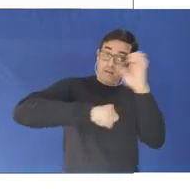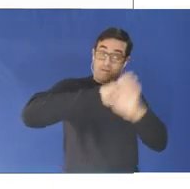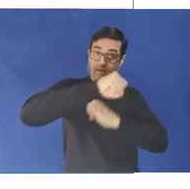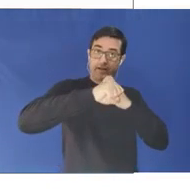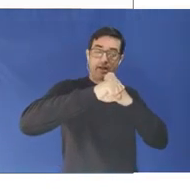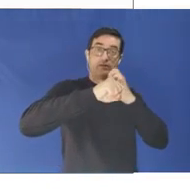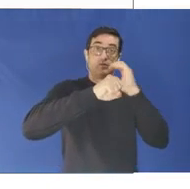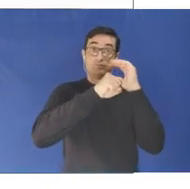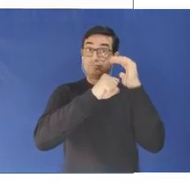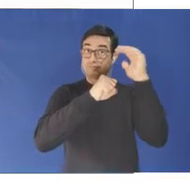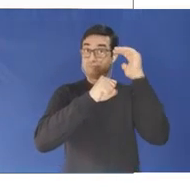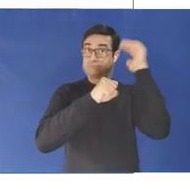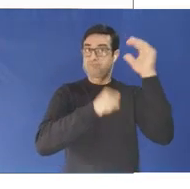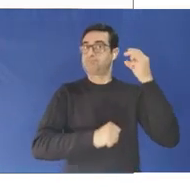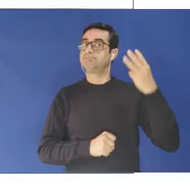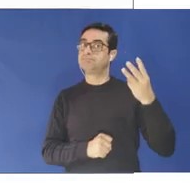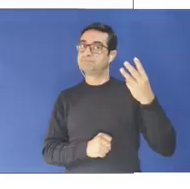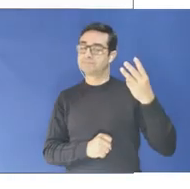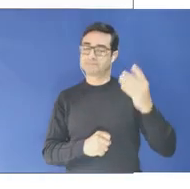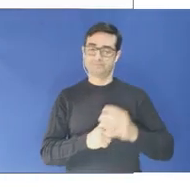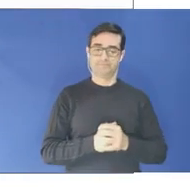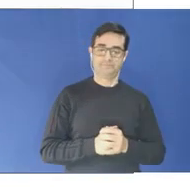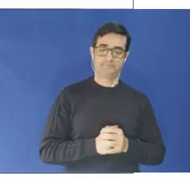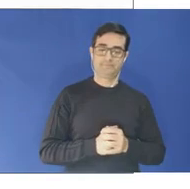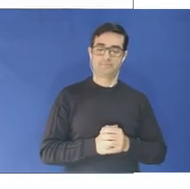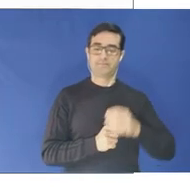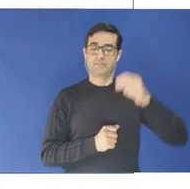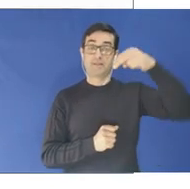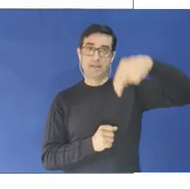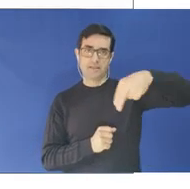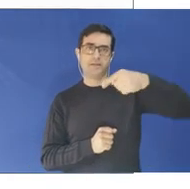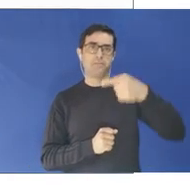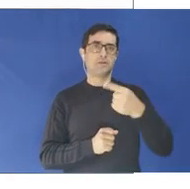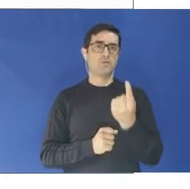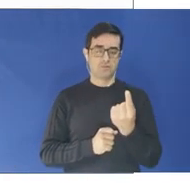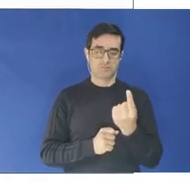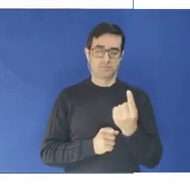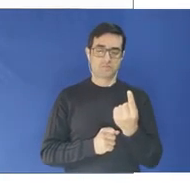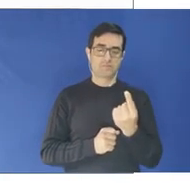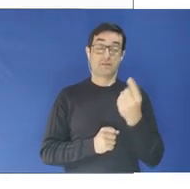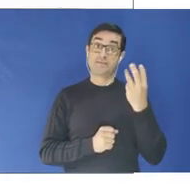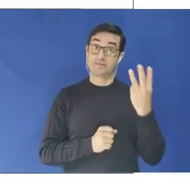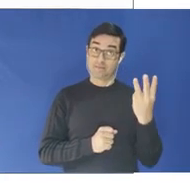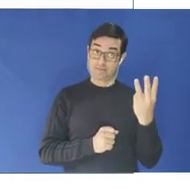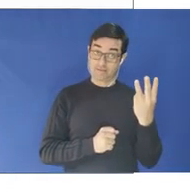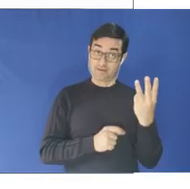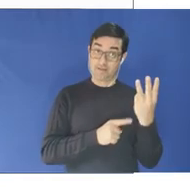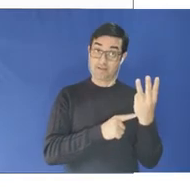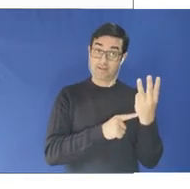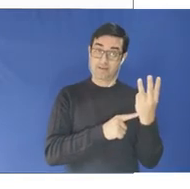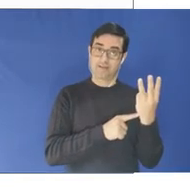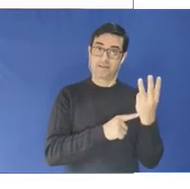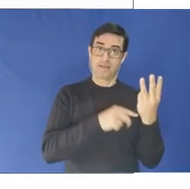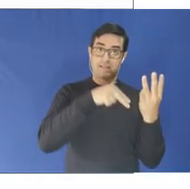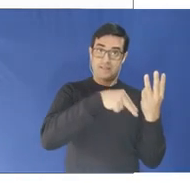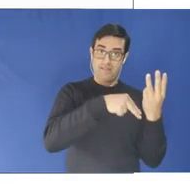no mesmo nível. Nível qual? O 3. N-1, se 3 é 1,